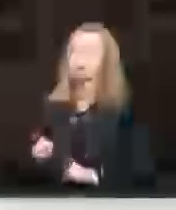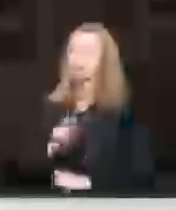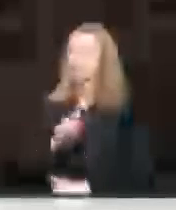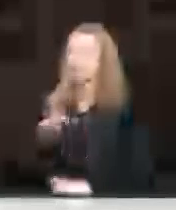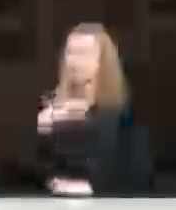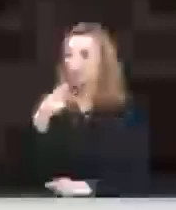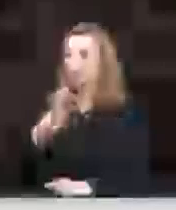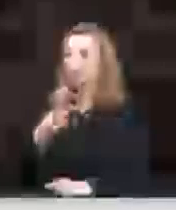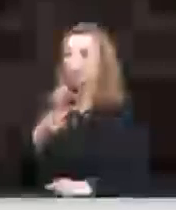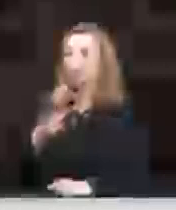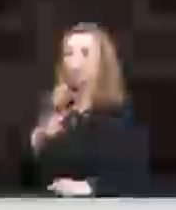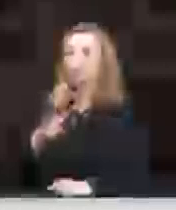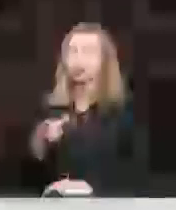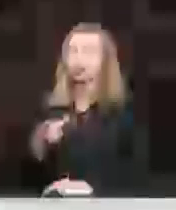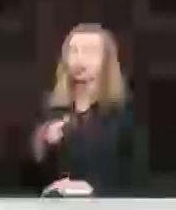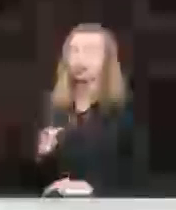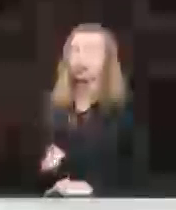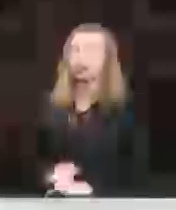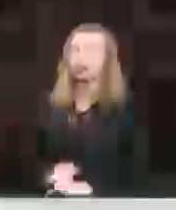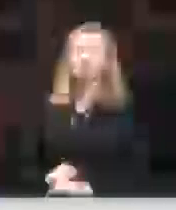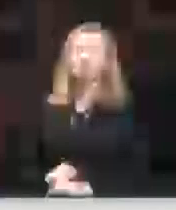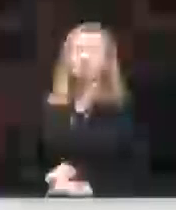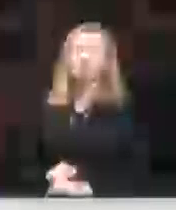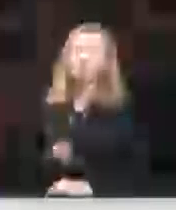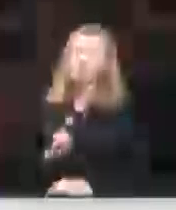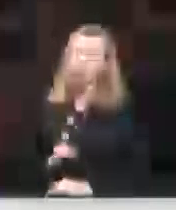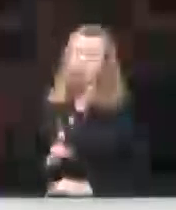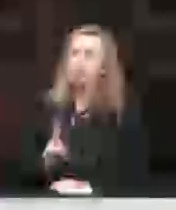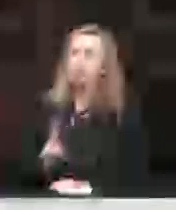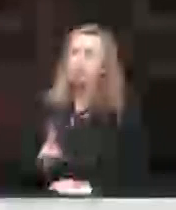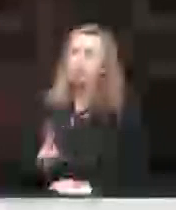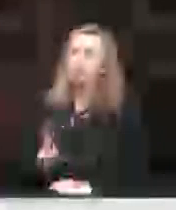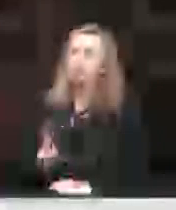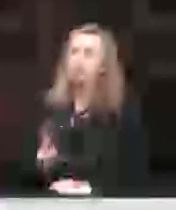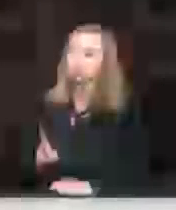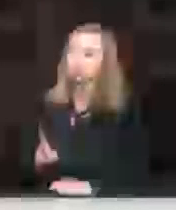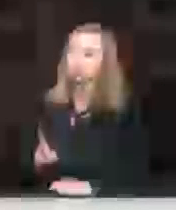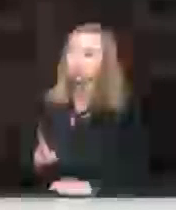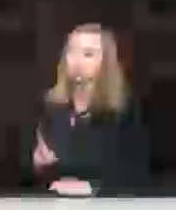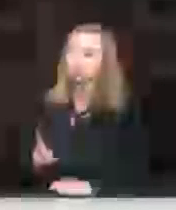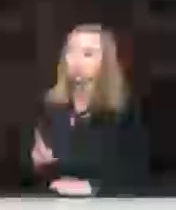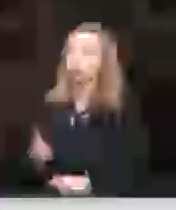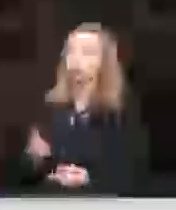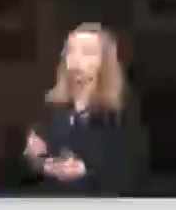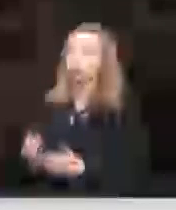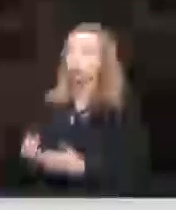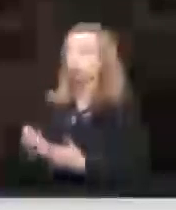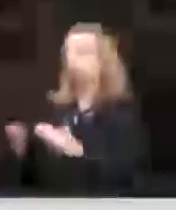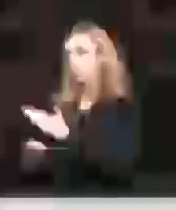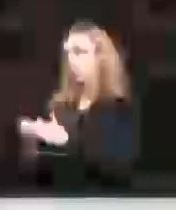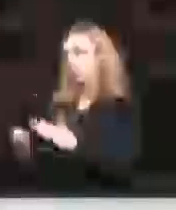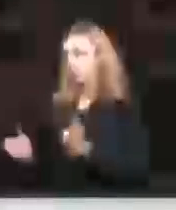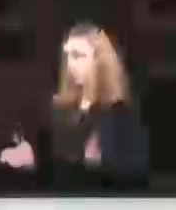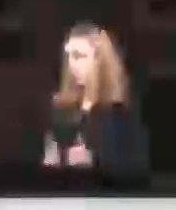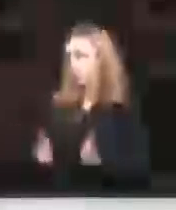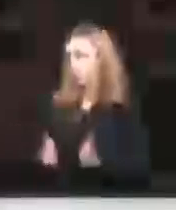que, na medida em que eles foram terceirizando, eles foram reduzindo o número de contribuintes.